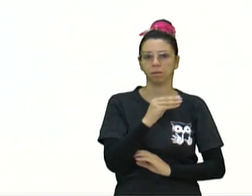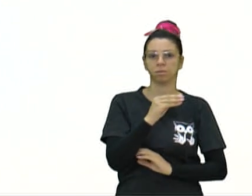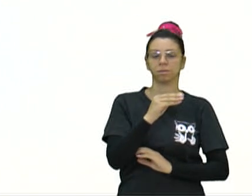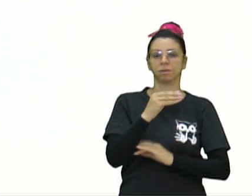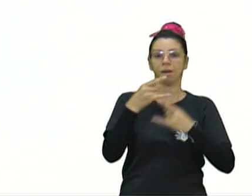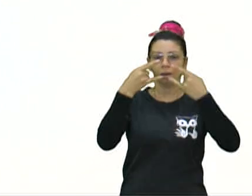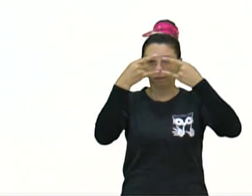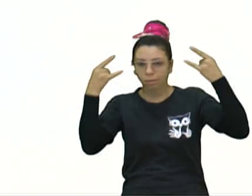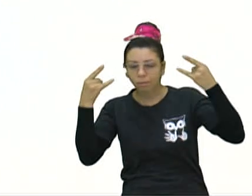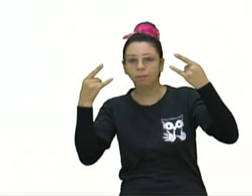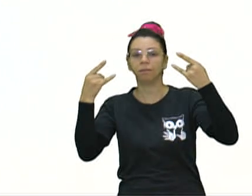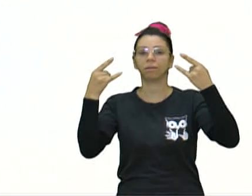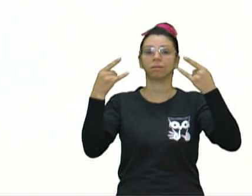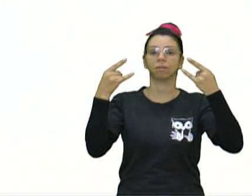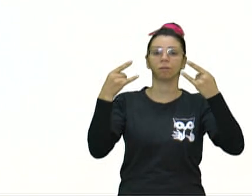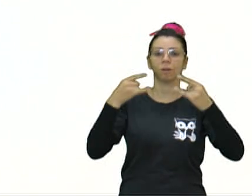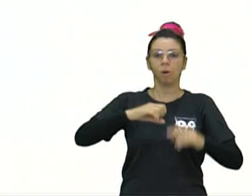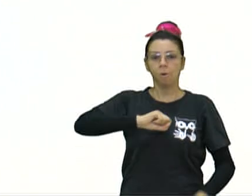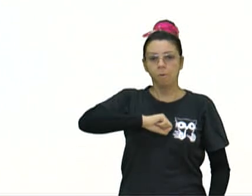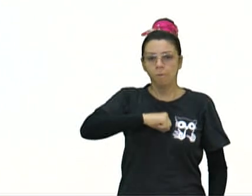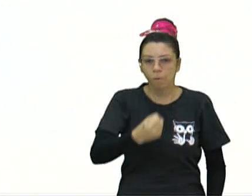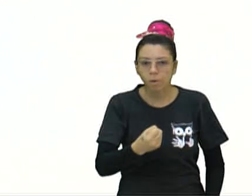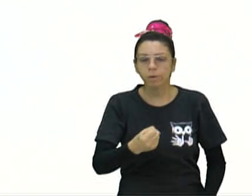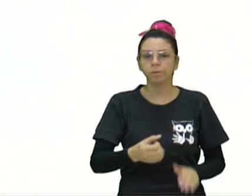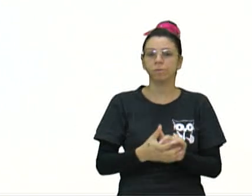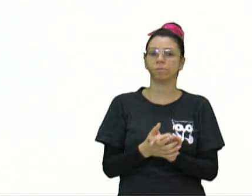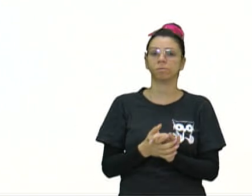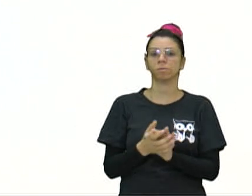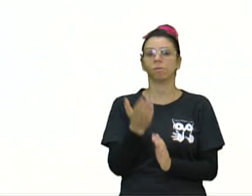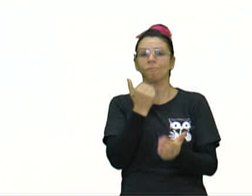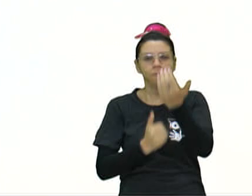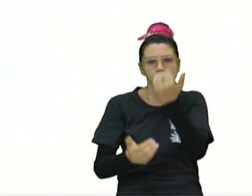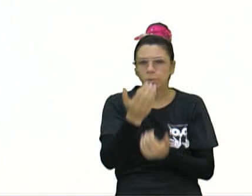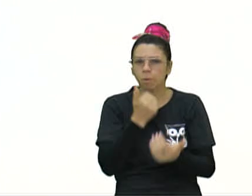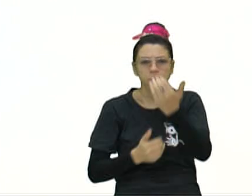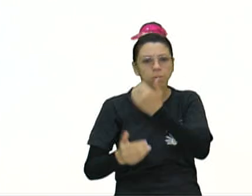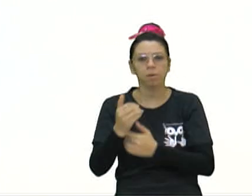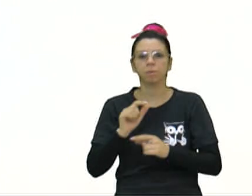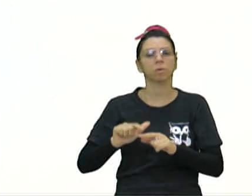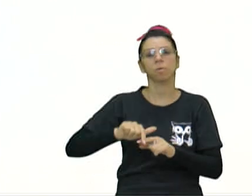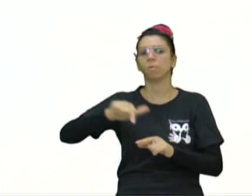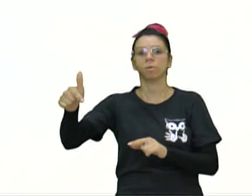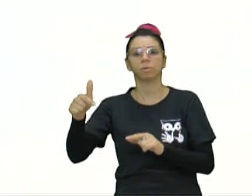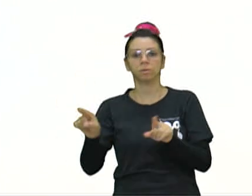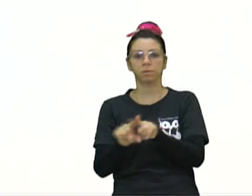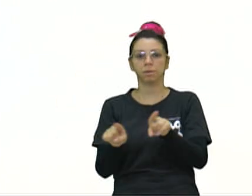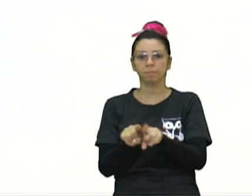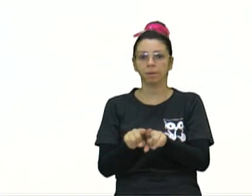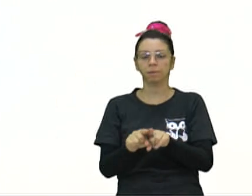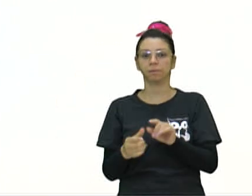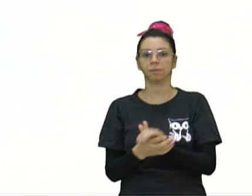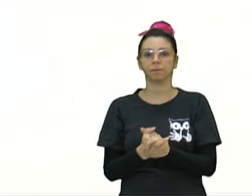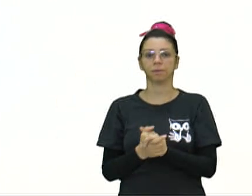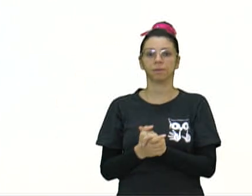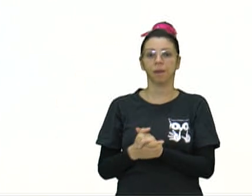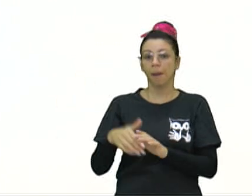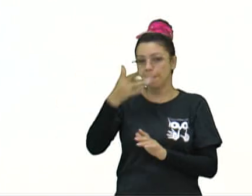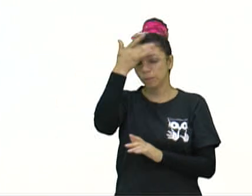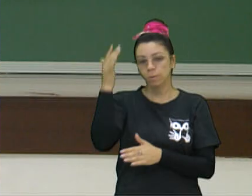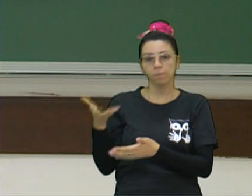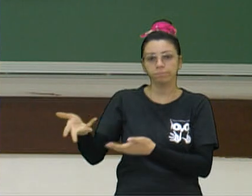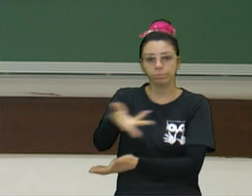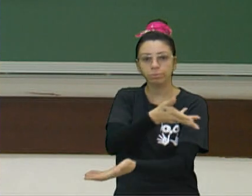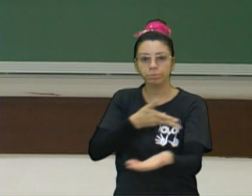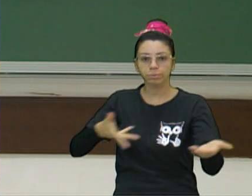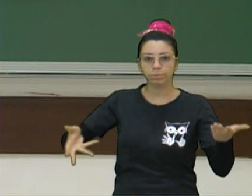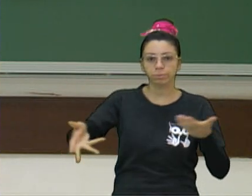raiva, ódio, rancor, gula, entre outros, né? Evitando isso, né, a gente vai tornar pessoas mais sociáveis e